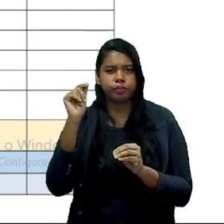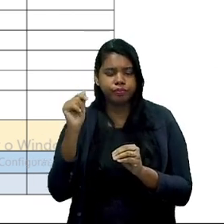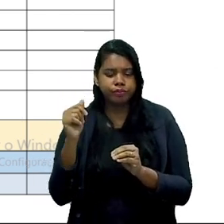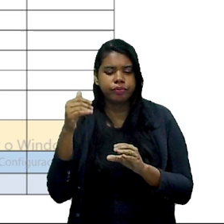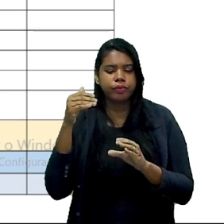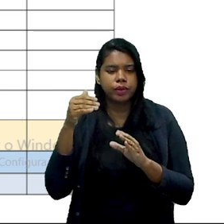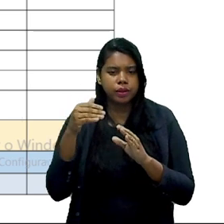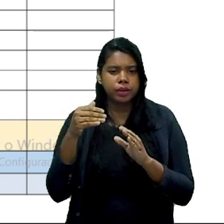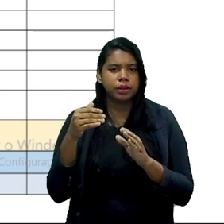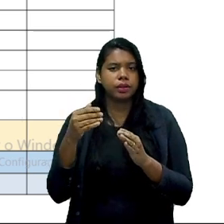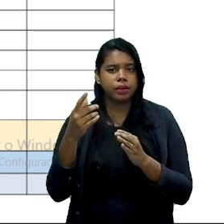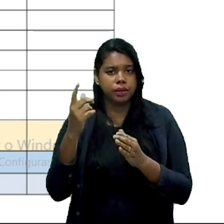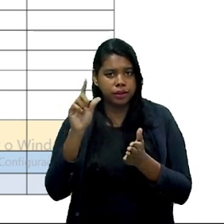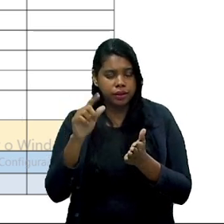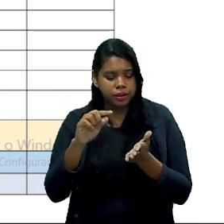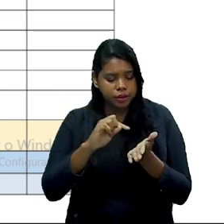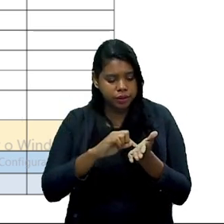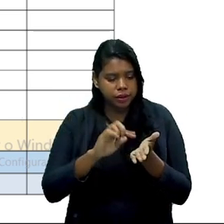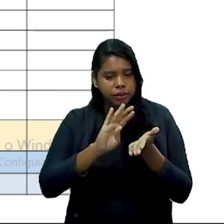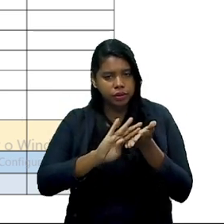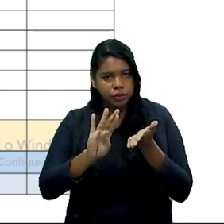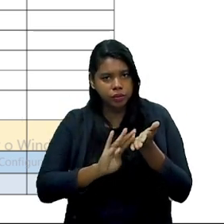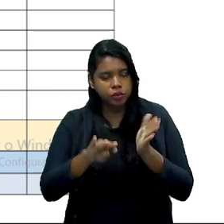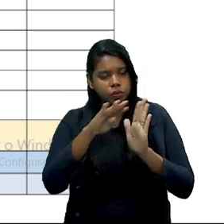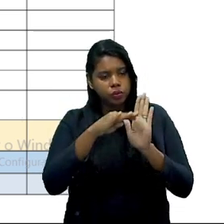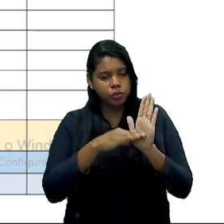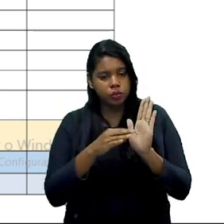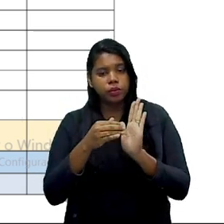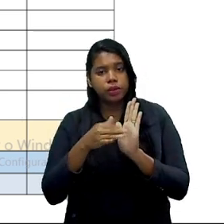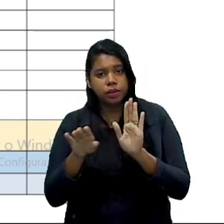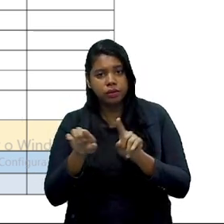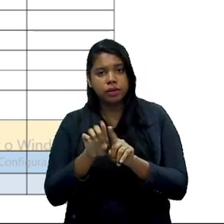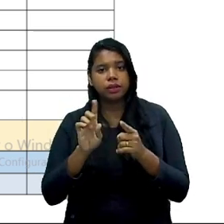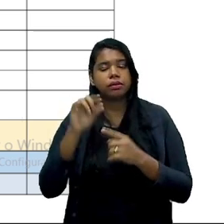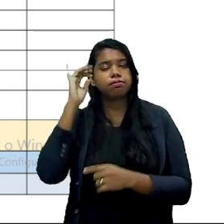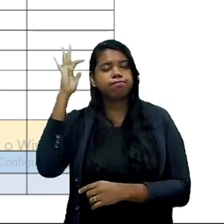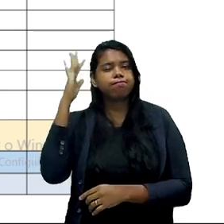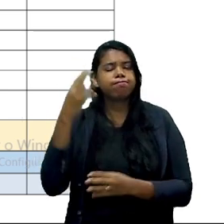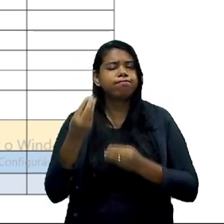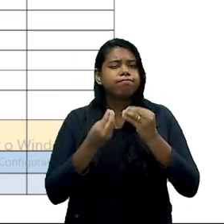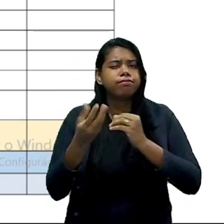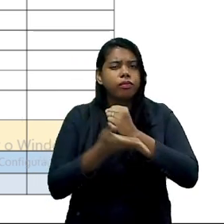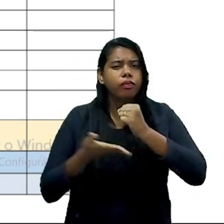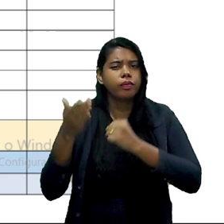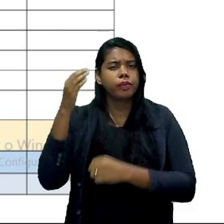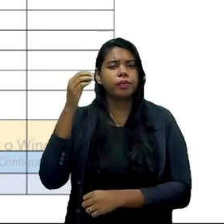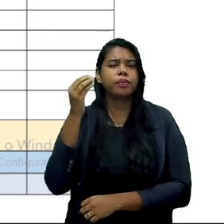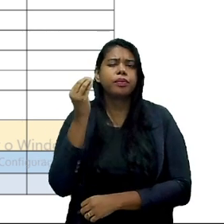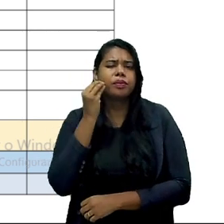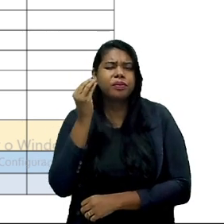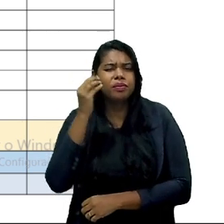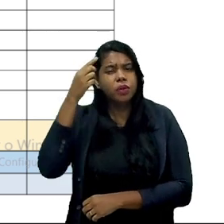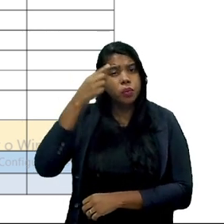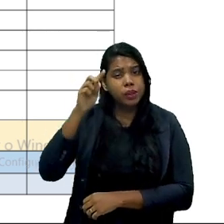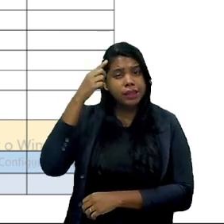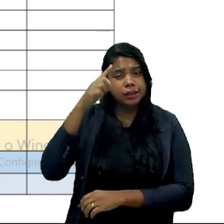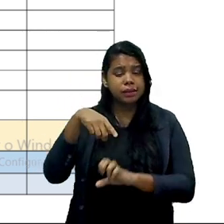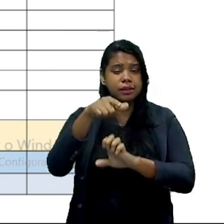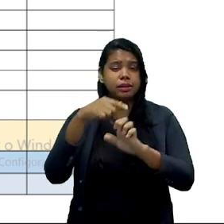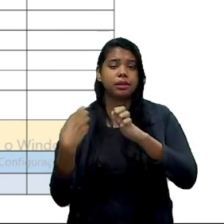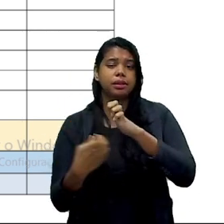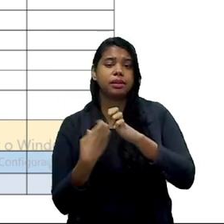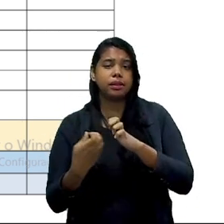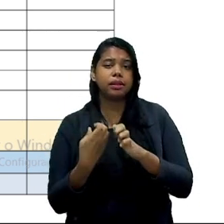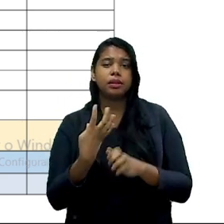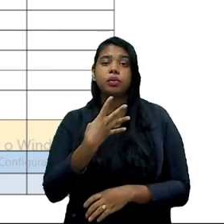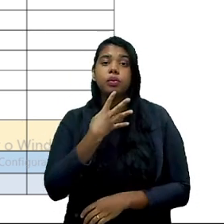previsão. Eu posso, no início do período, imaginar, com base na minha experiência, no dia a dia da empresa,